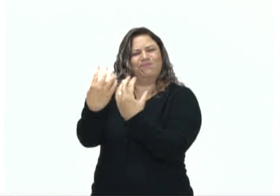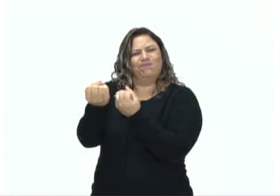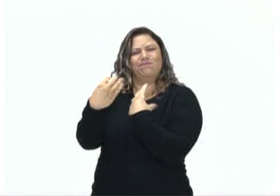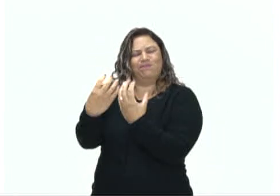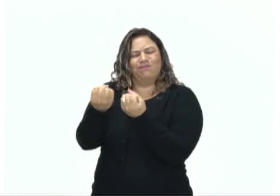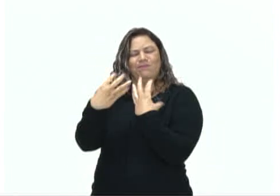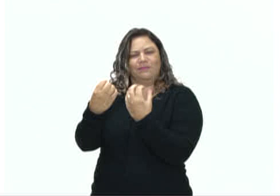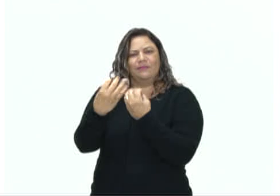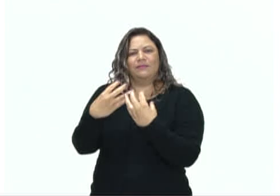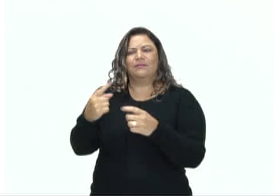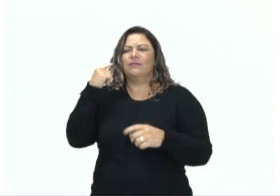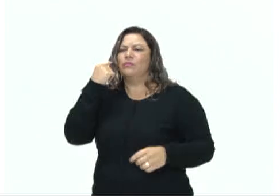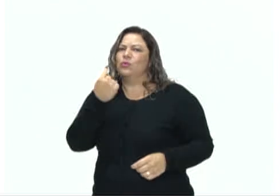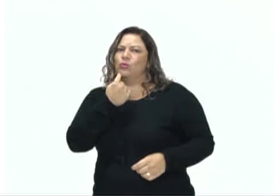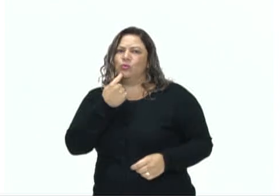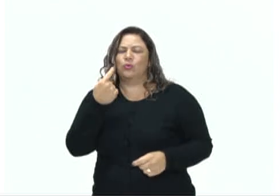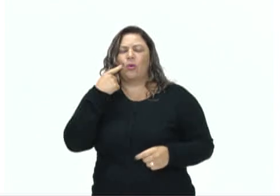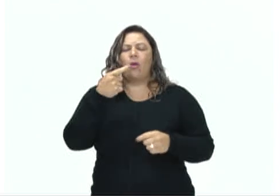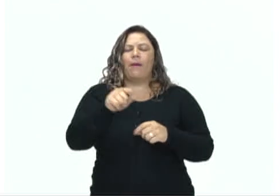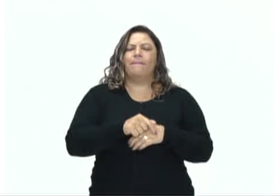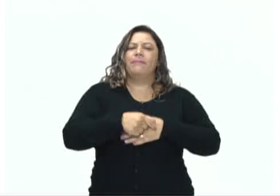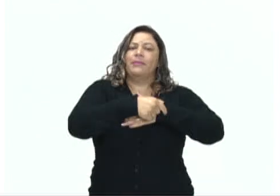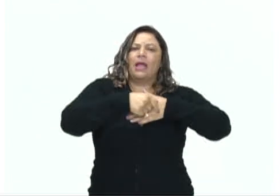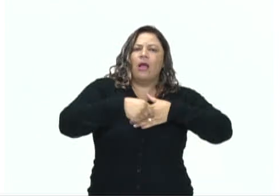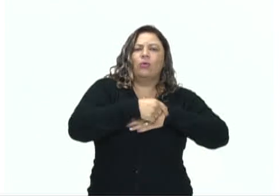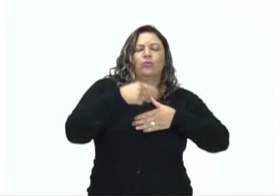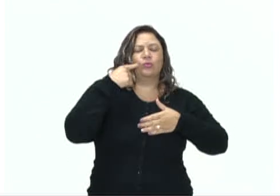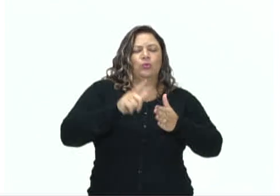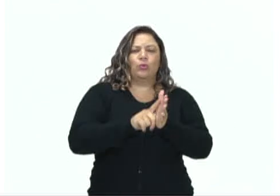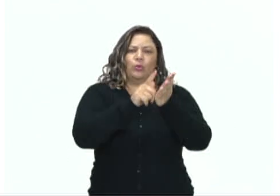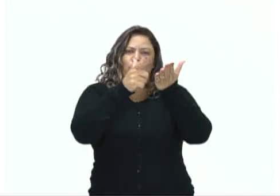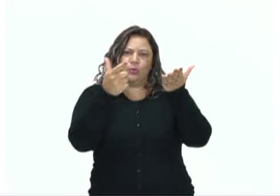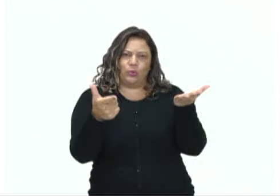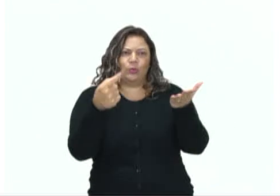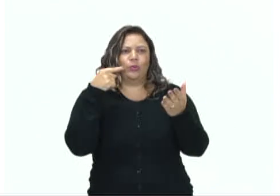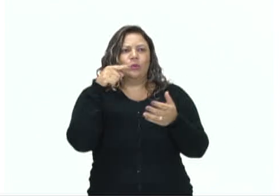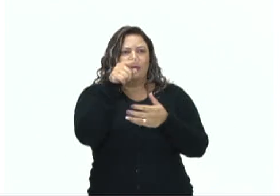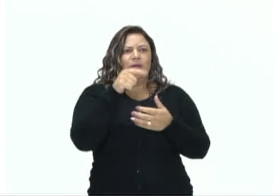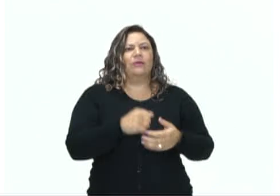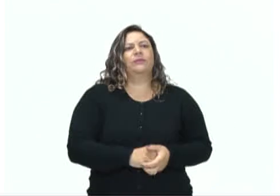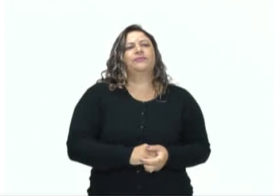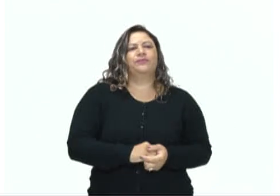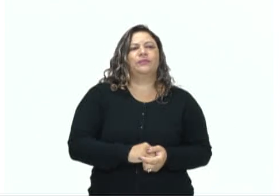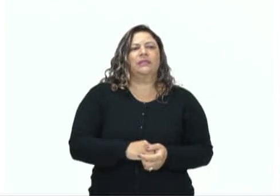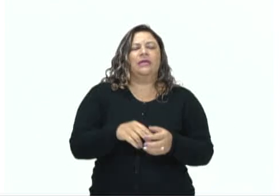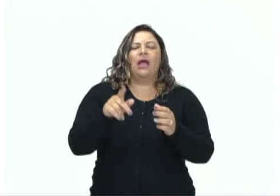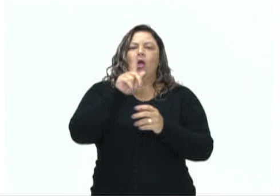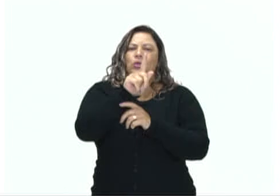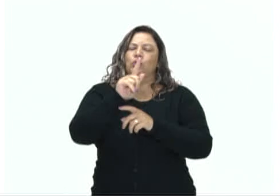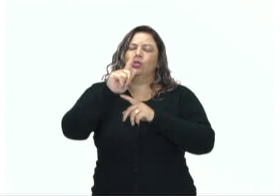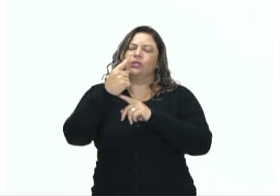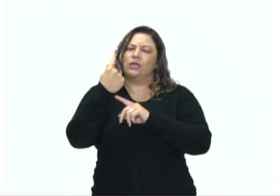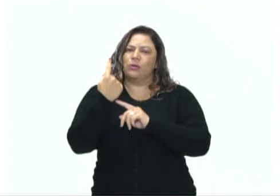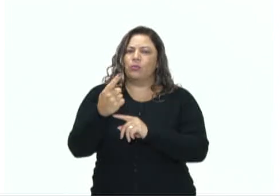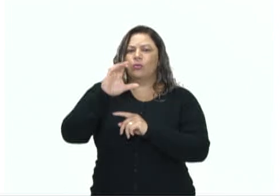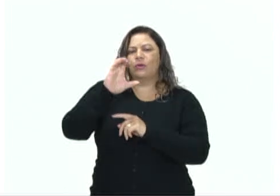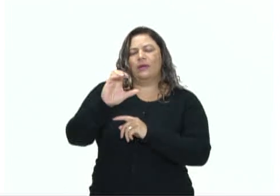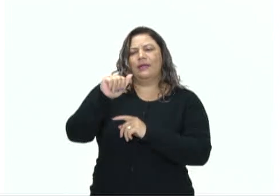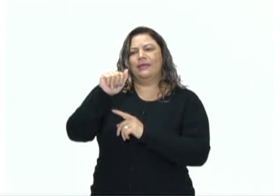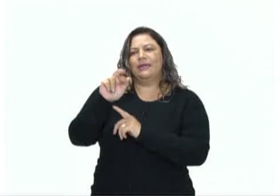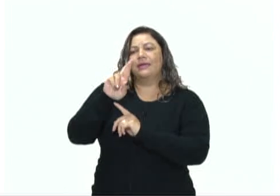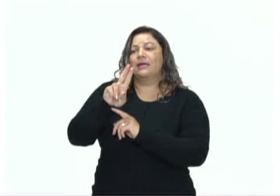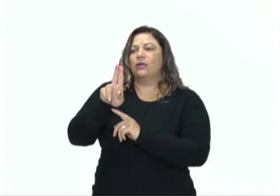jornalista Joaline Nascimento, temos o suporte, é o G1 de Caruaru, temos a data que esse fato